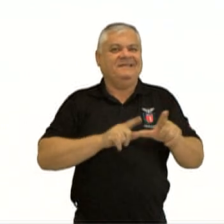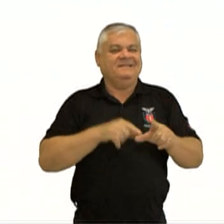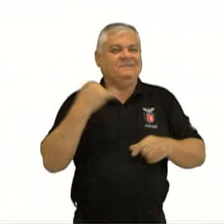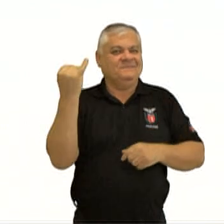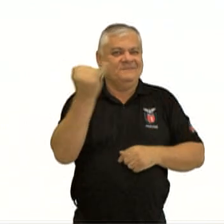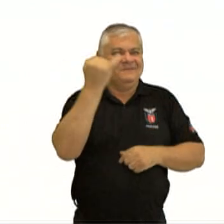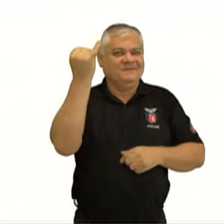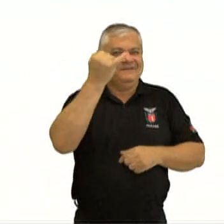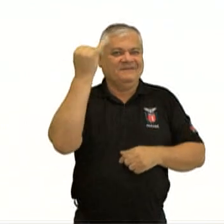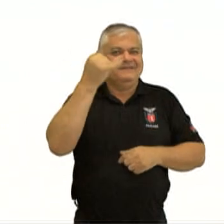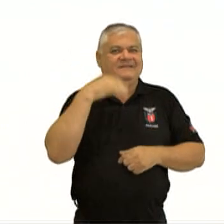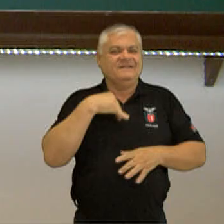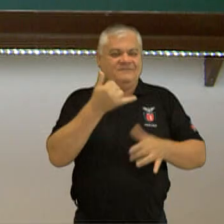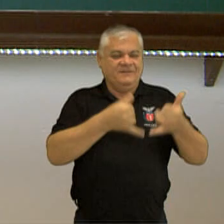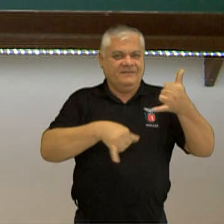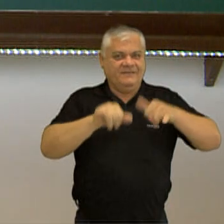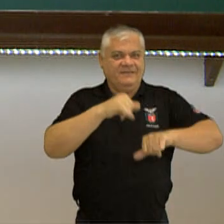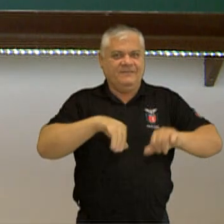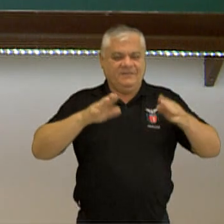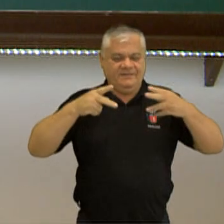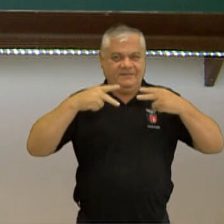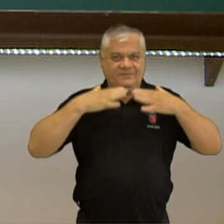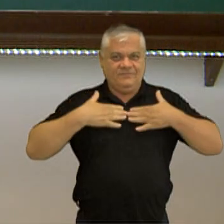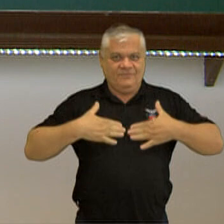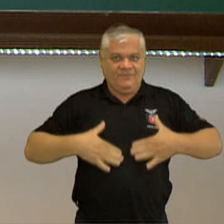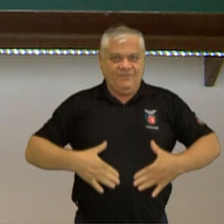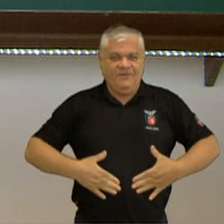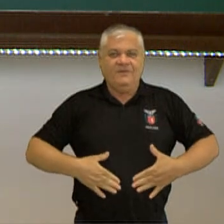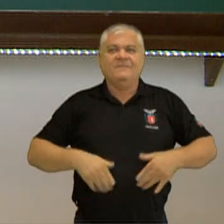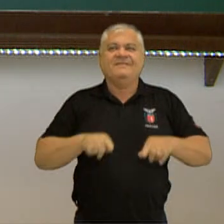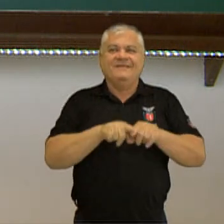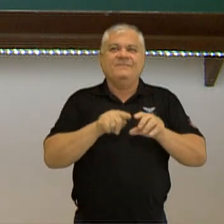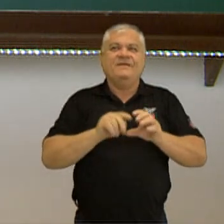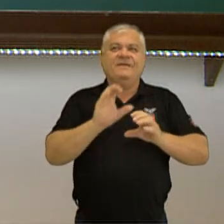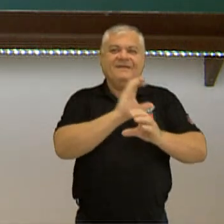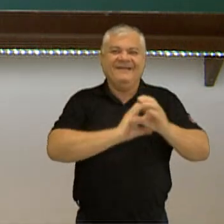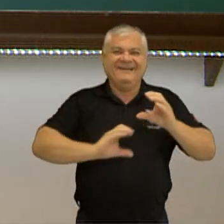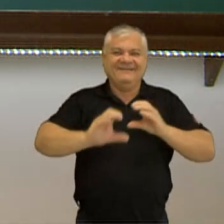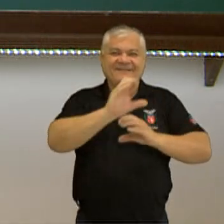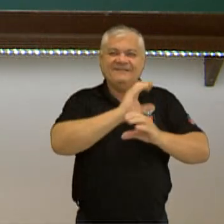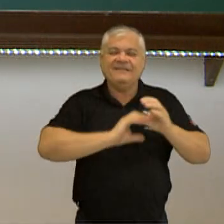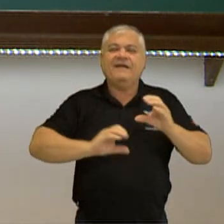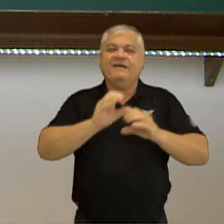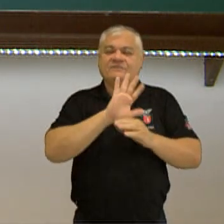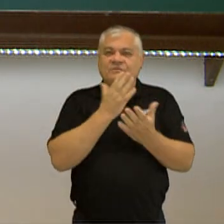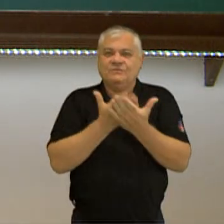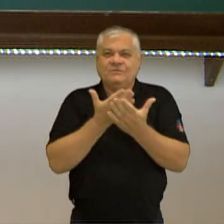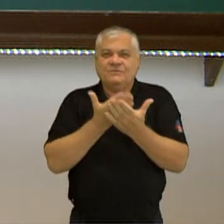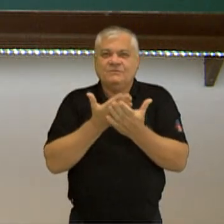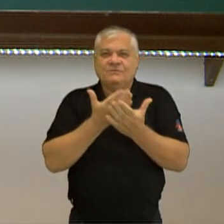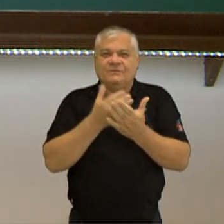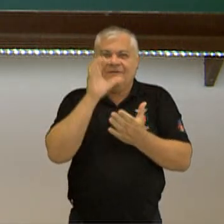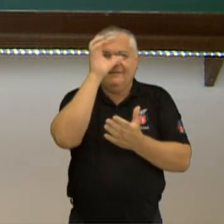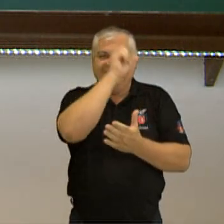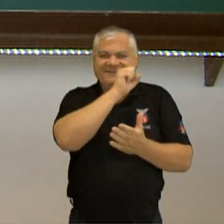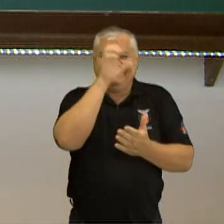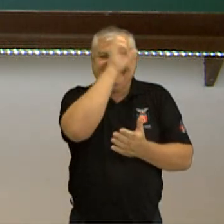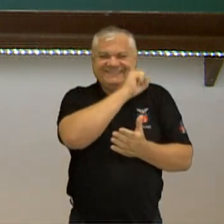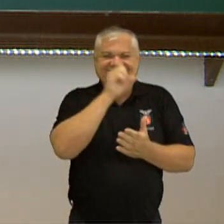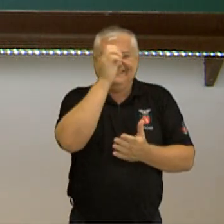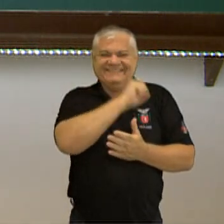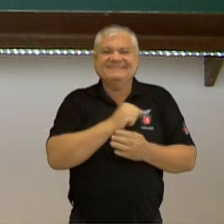para as reações químicas do nosso corpo. Também temos os carboidratos, que a gente vai estudar nessa aula, que são também chamados